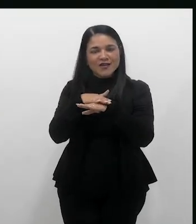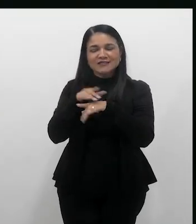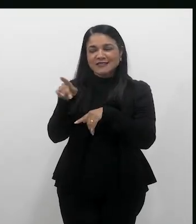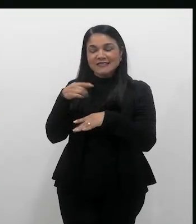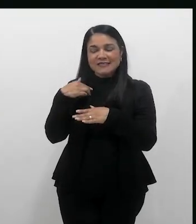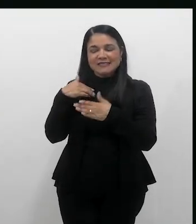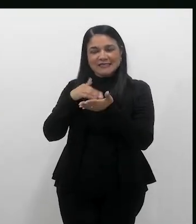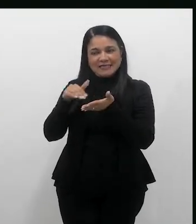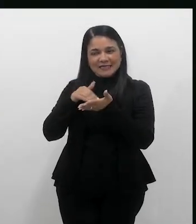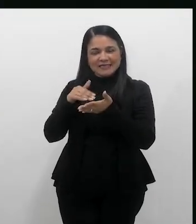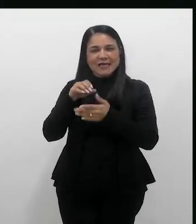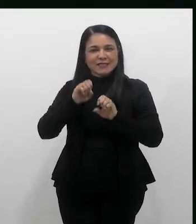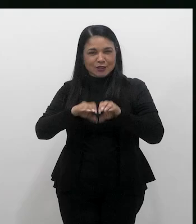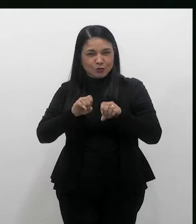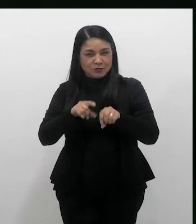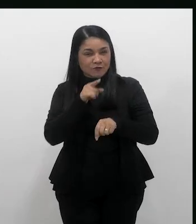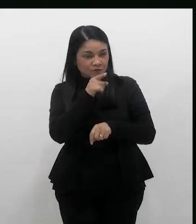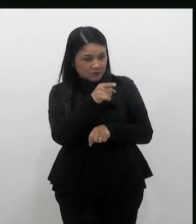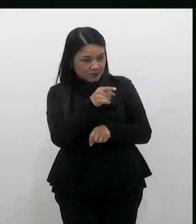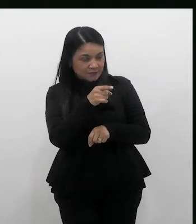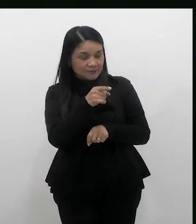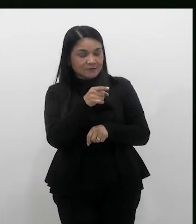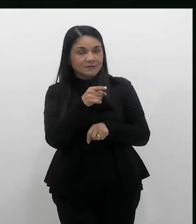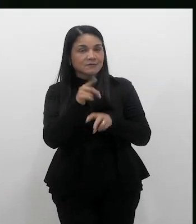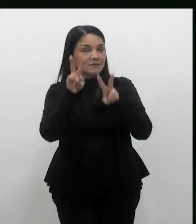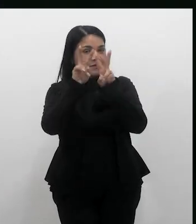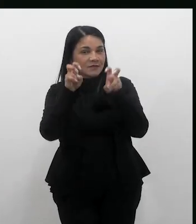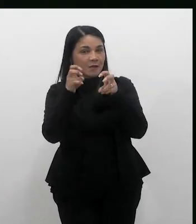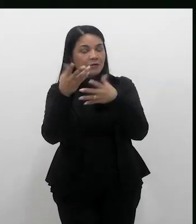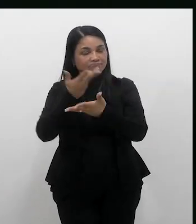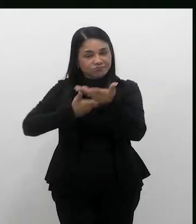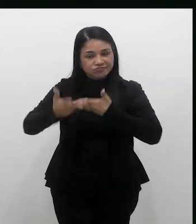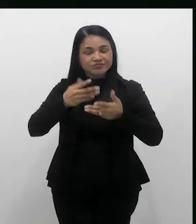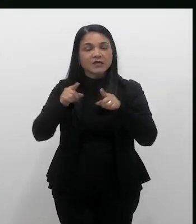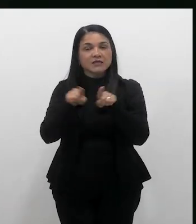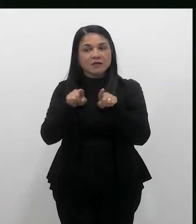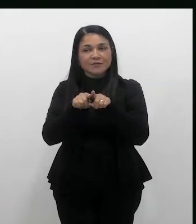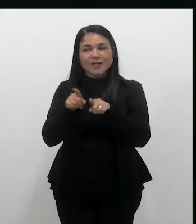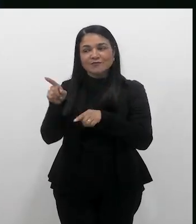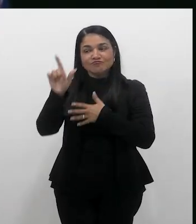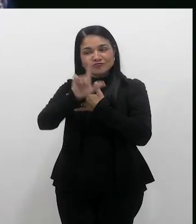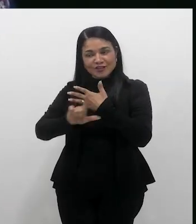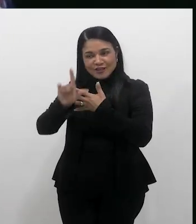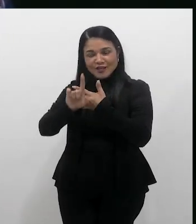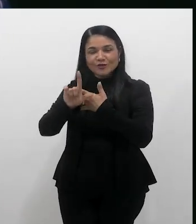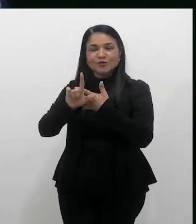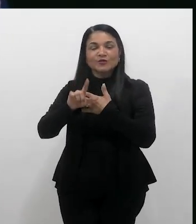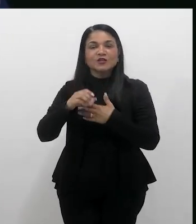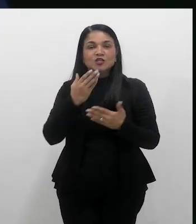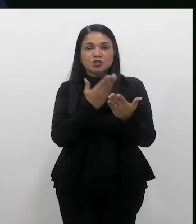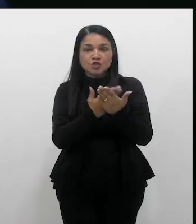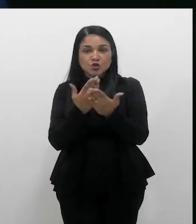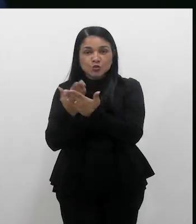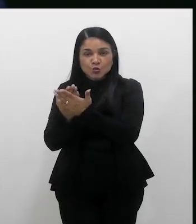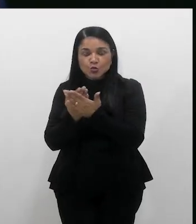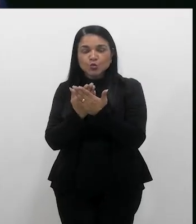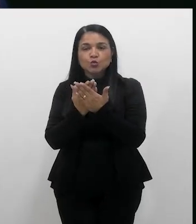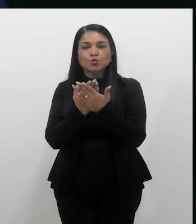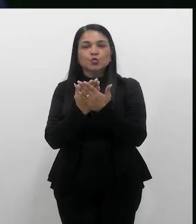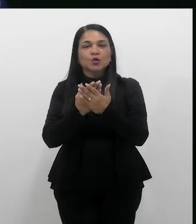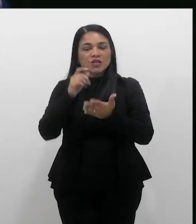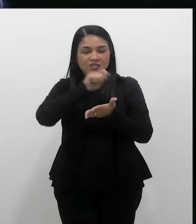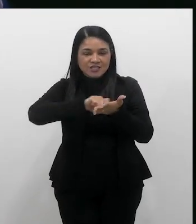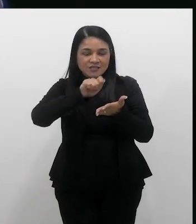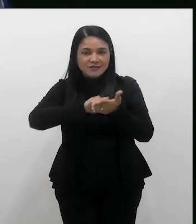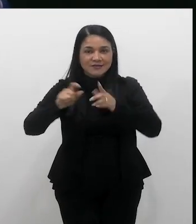com a secretária que está falando de educação, com você que está falando sobre essa questão da interatividade e com quem fala de literatura. Chama Estudos